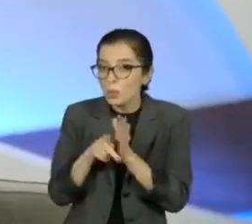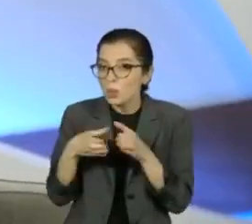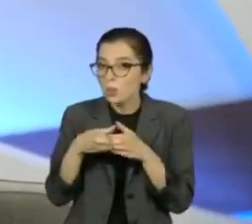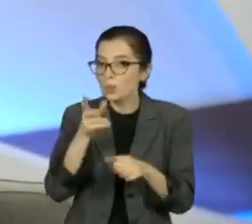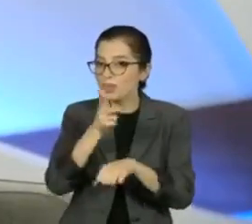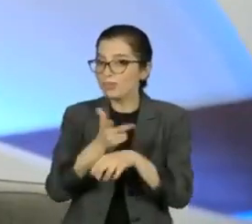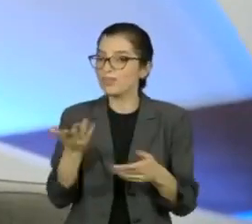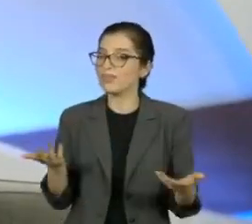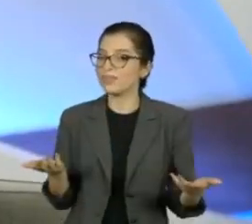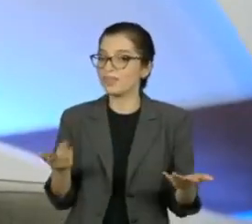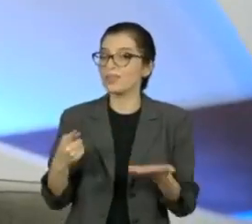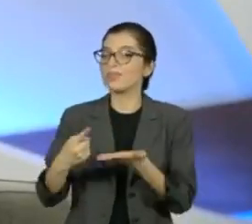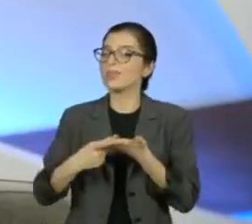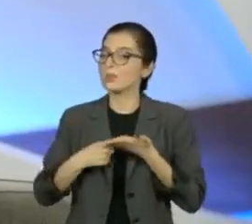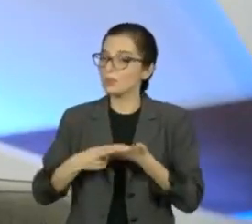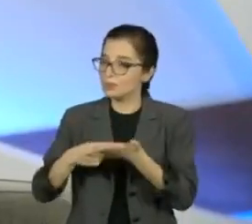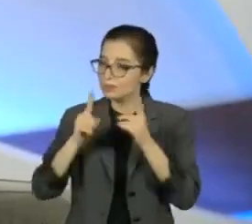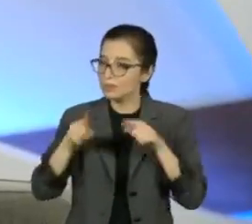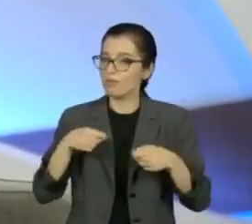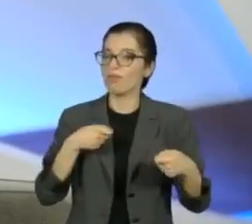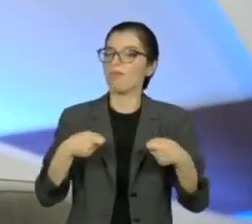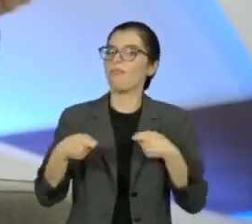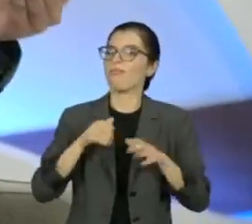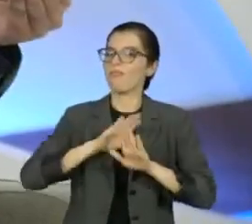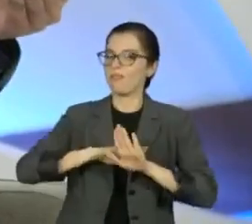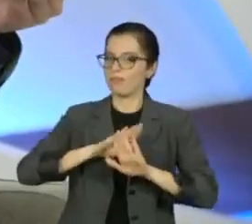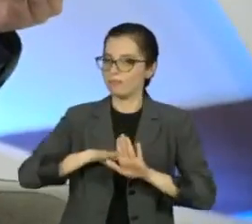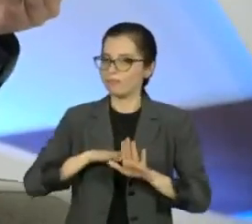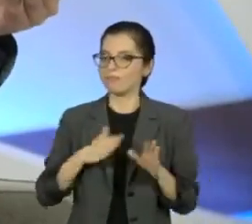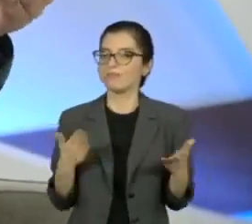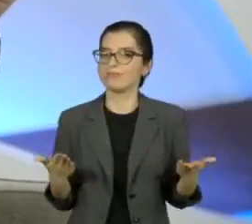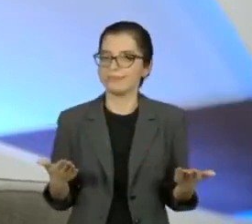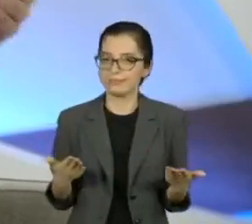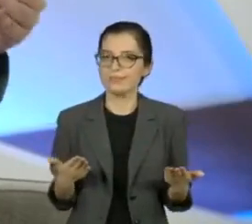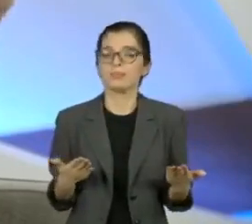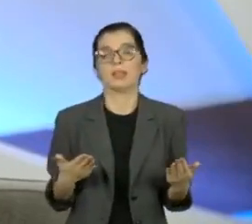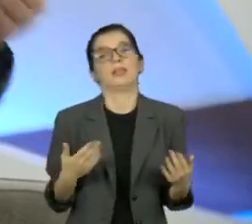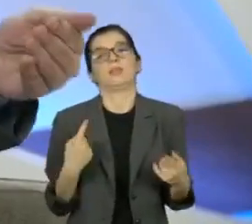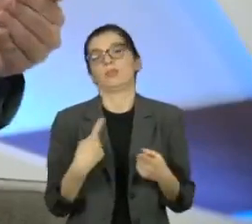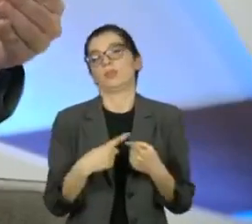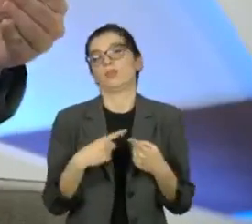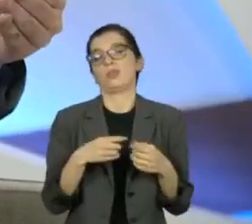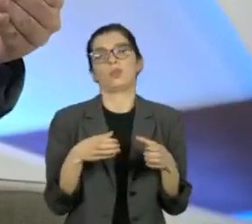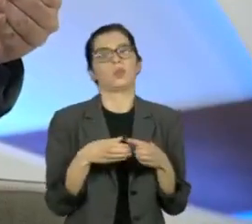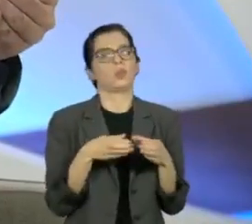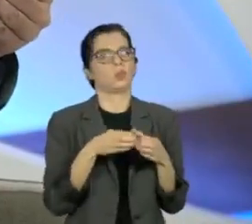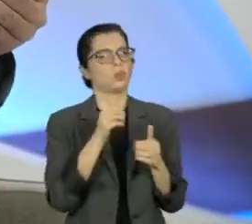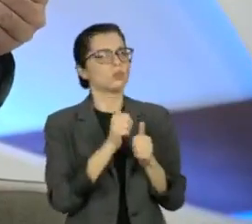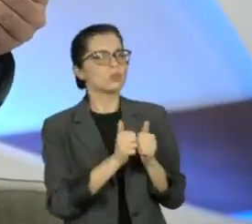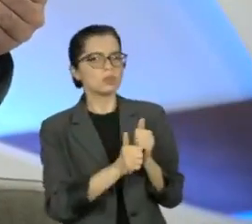dinheiro. Né? Porque a seleção brasileira vale. Ela vale, vale muito.